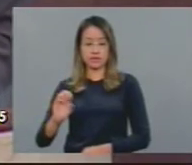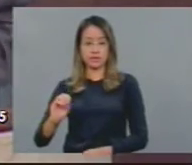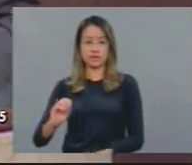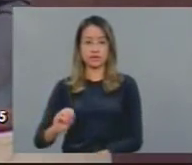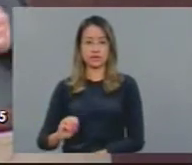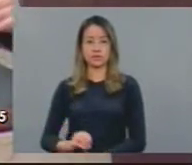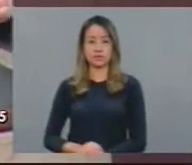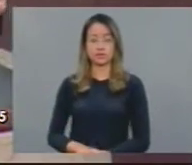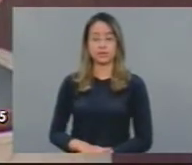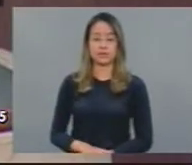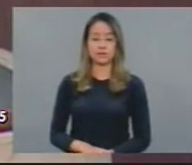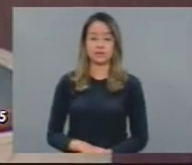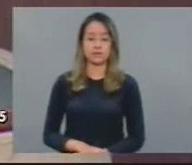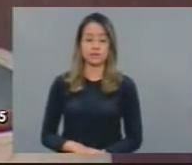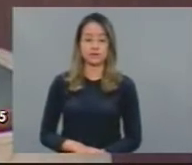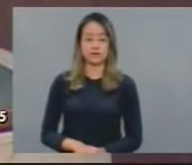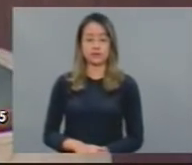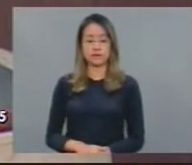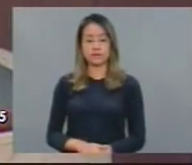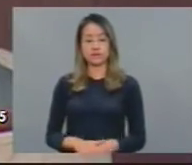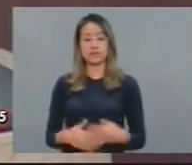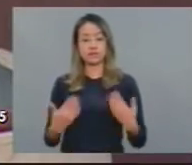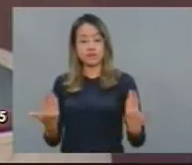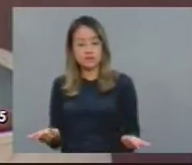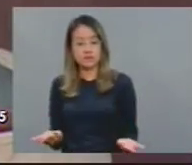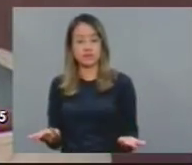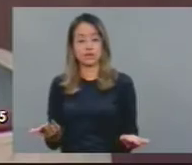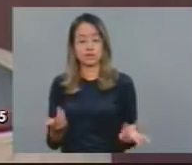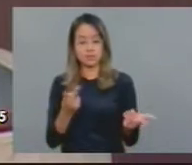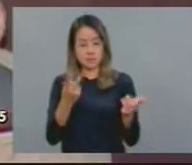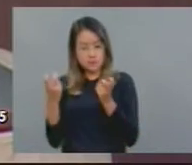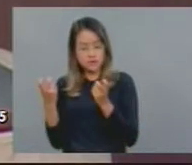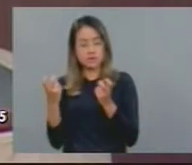Com tortura registrada com barra de ferro,